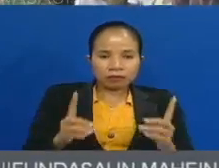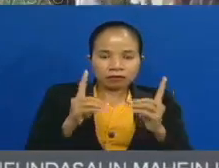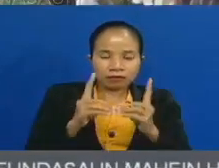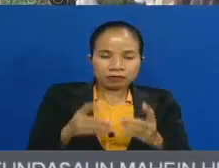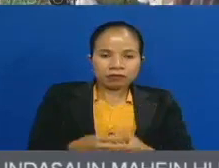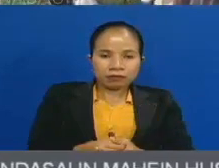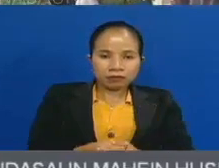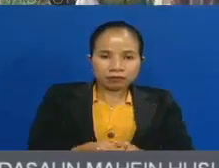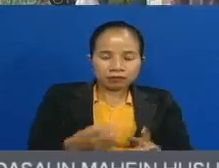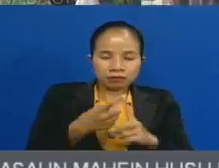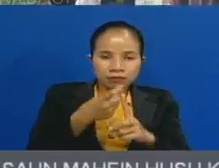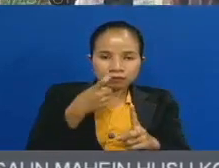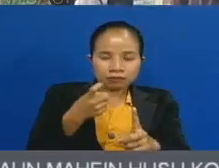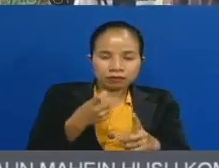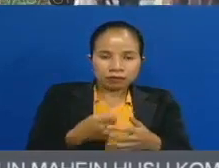husi